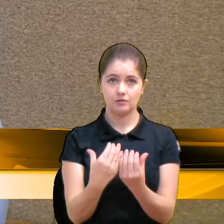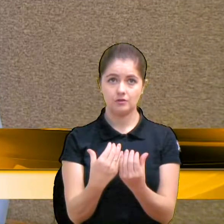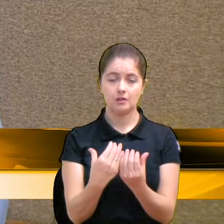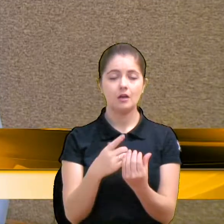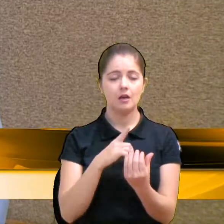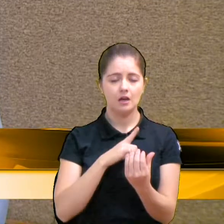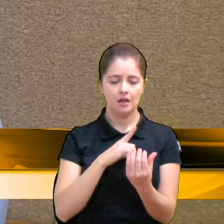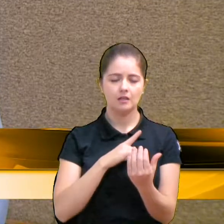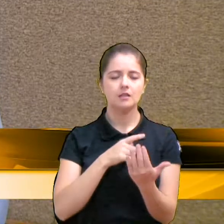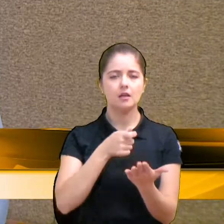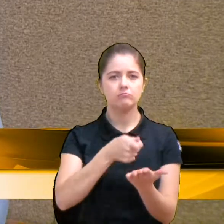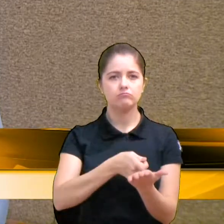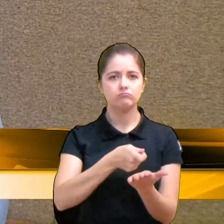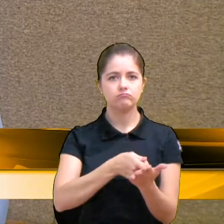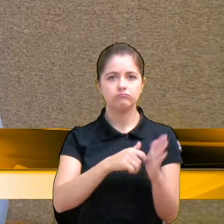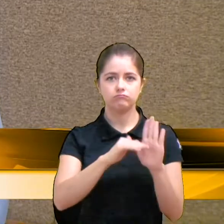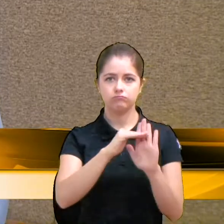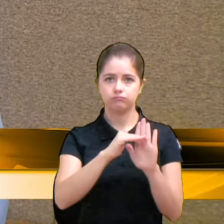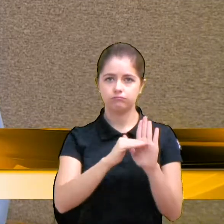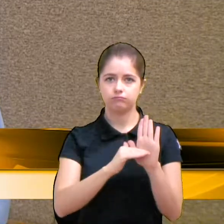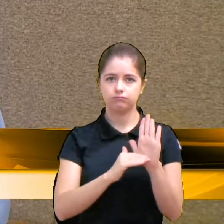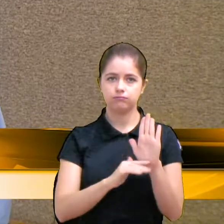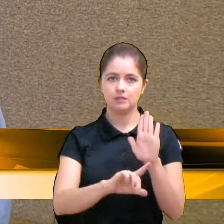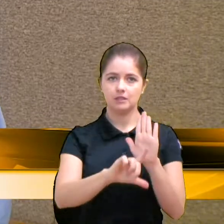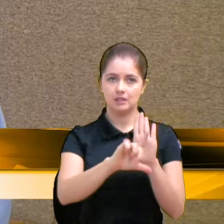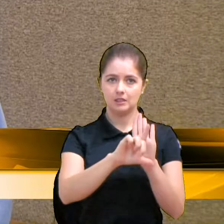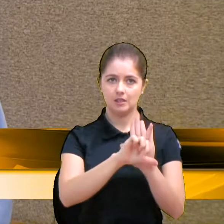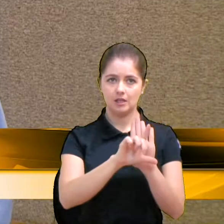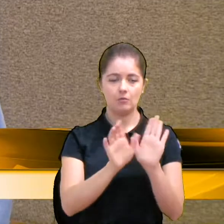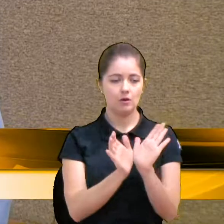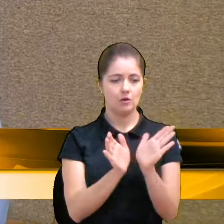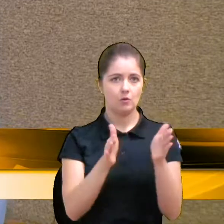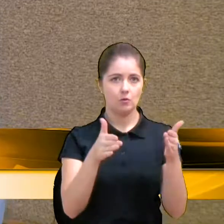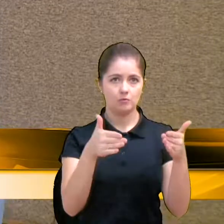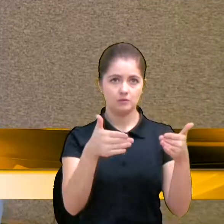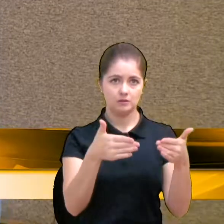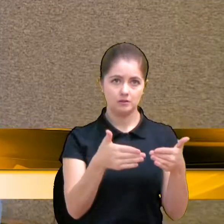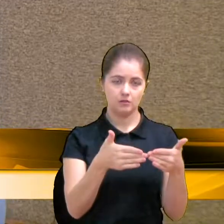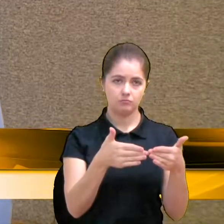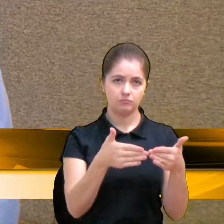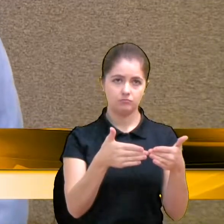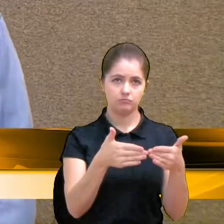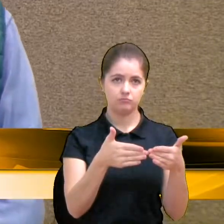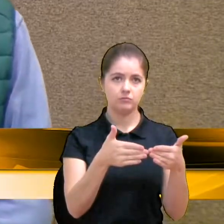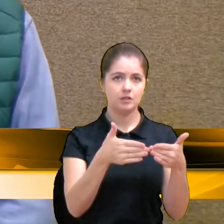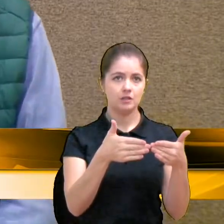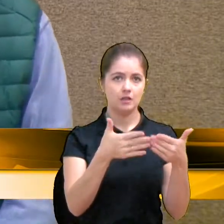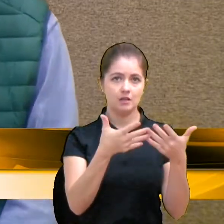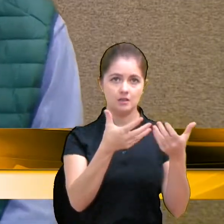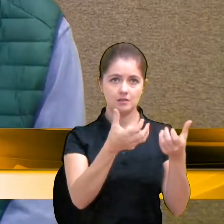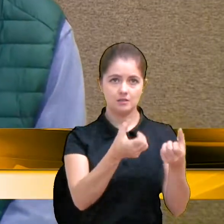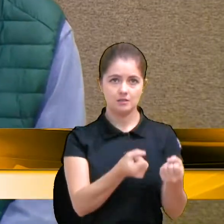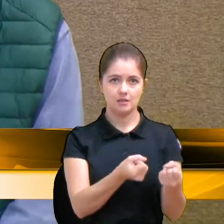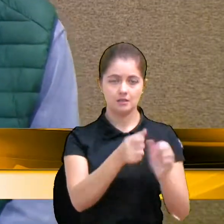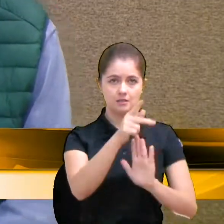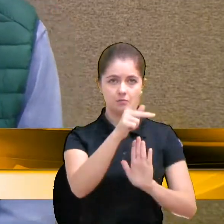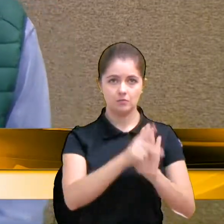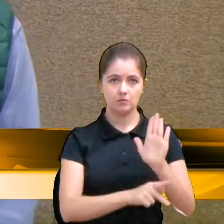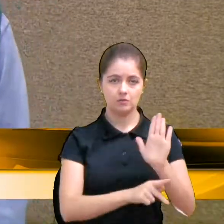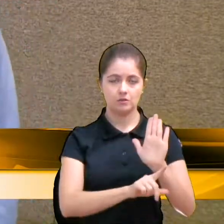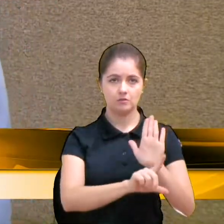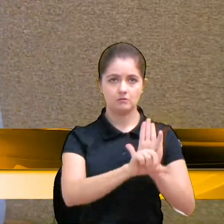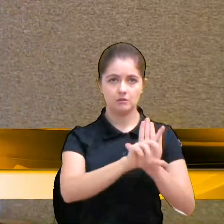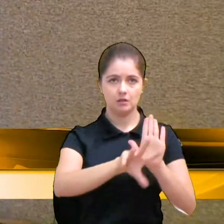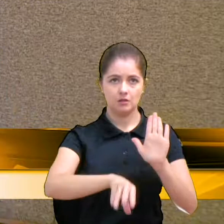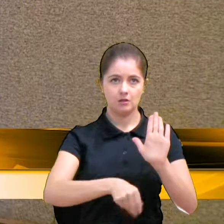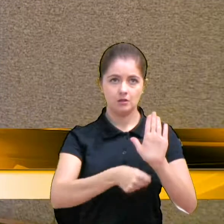exigências legais, esta comissão, por seus integrantes, manifesta-se favoravelmente à aprovação do presente projeto de lei complementar. Caxias do